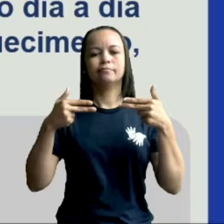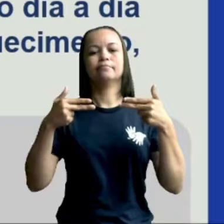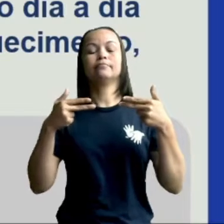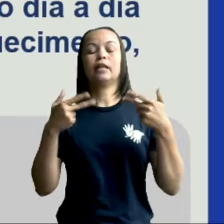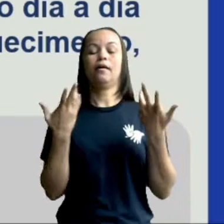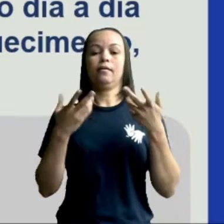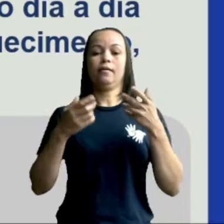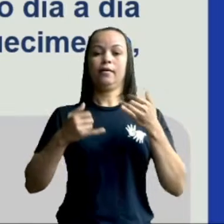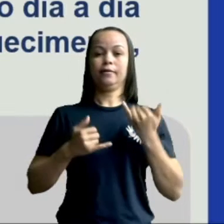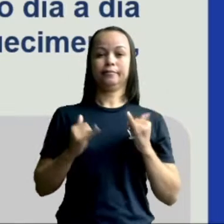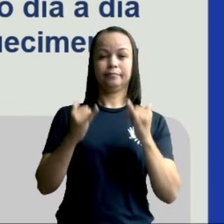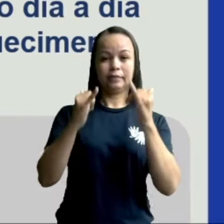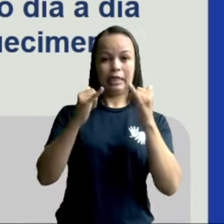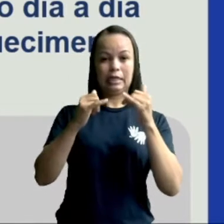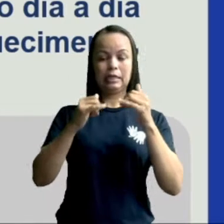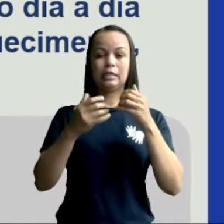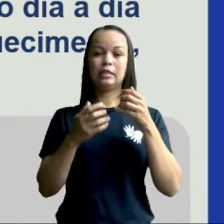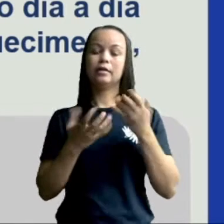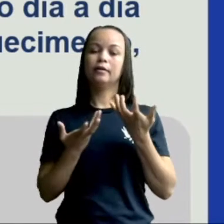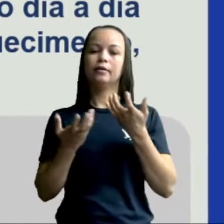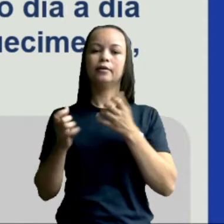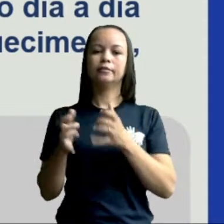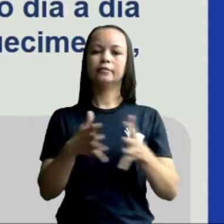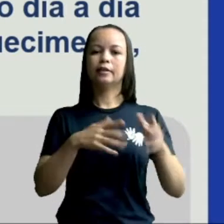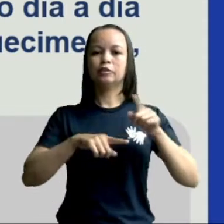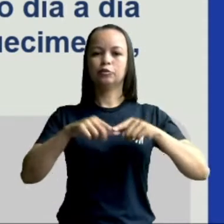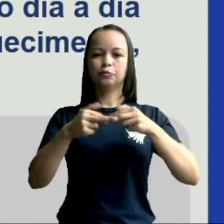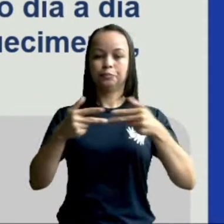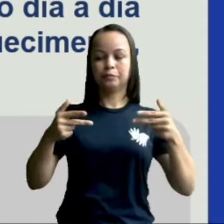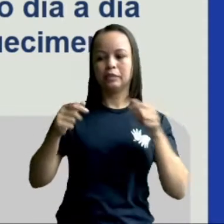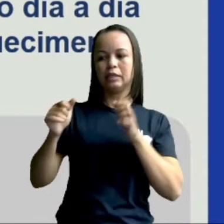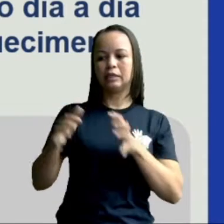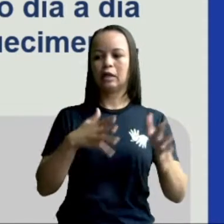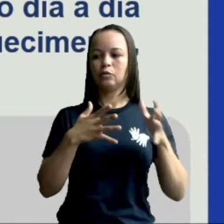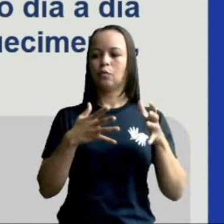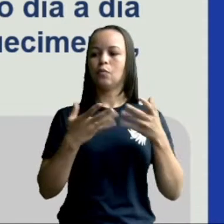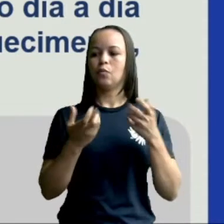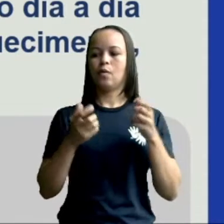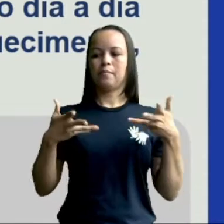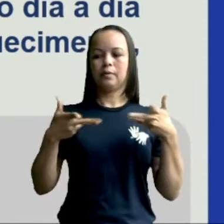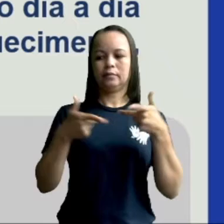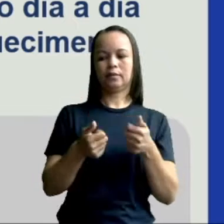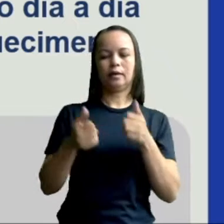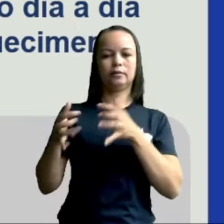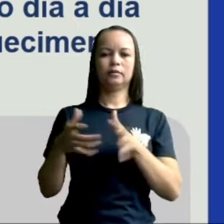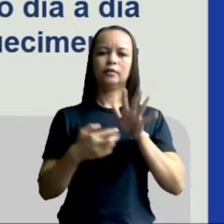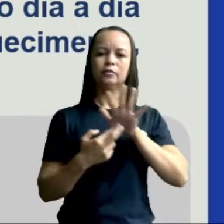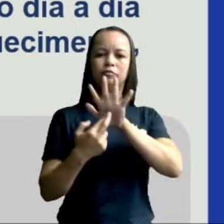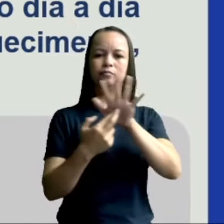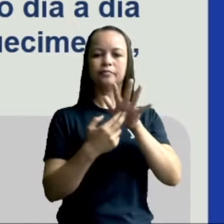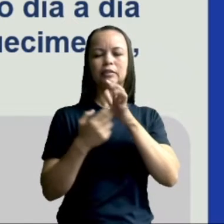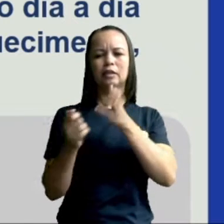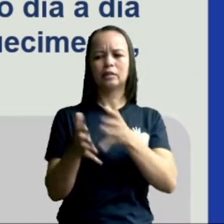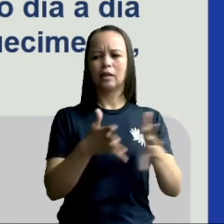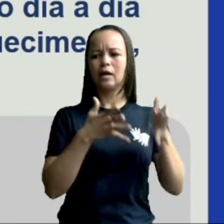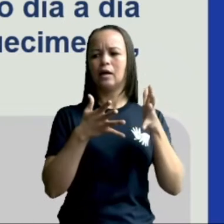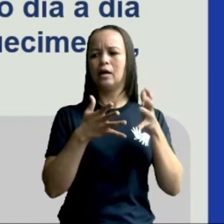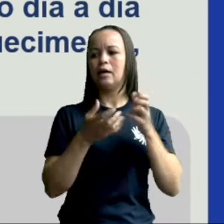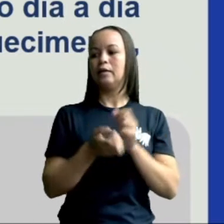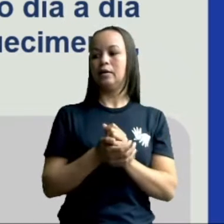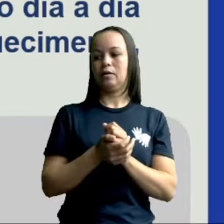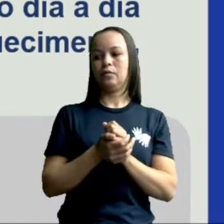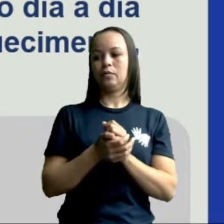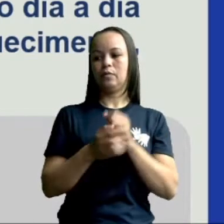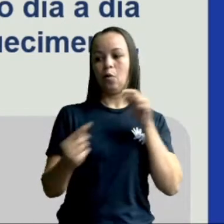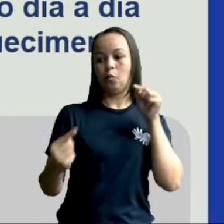O objetivo do conhecimento, a cozinha é um laboratório, experiências caseiras. A habilidade